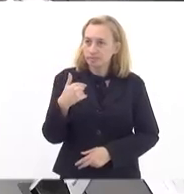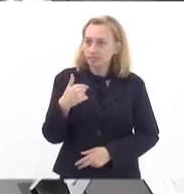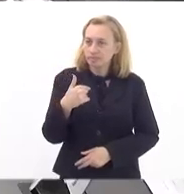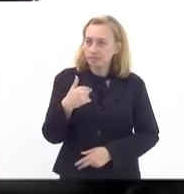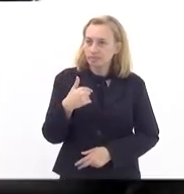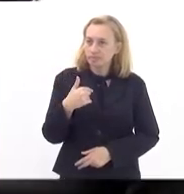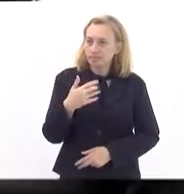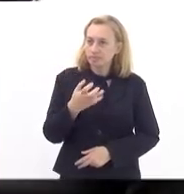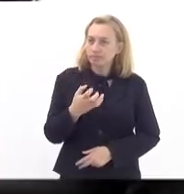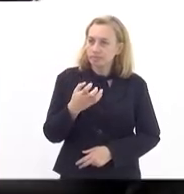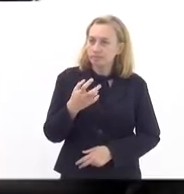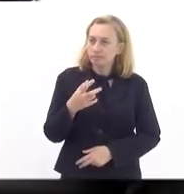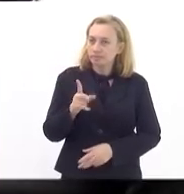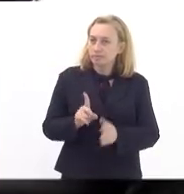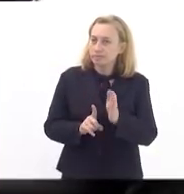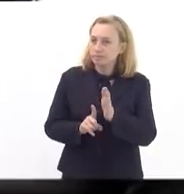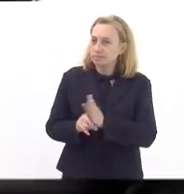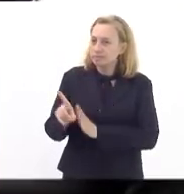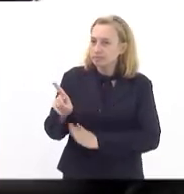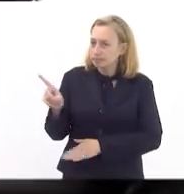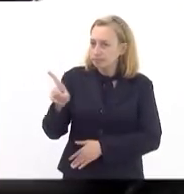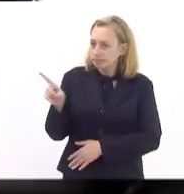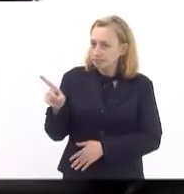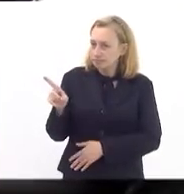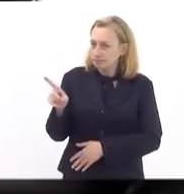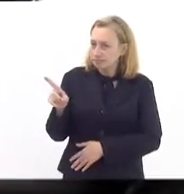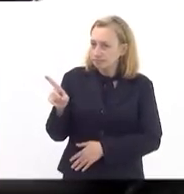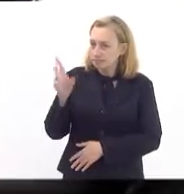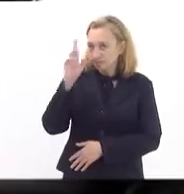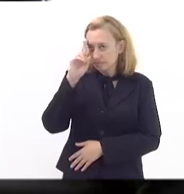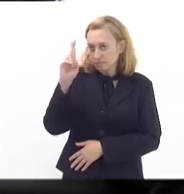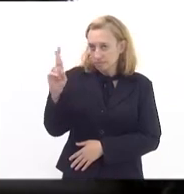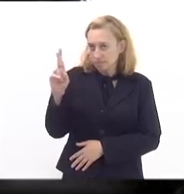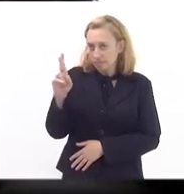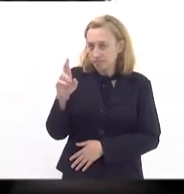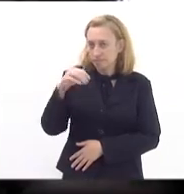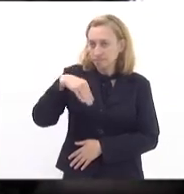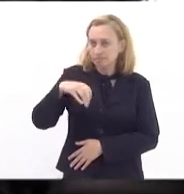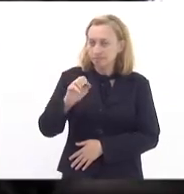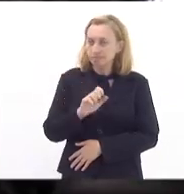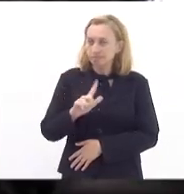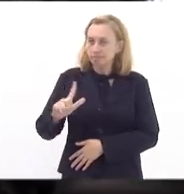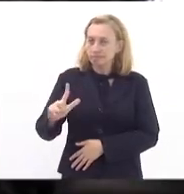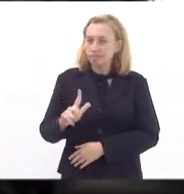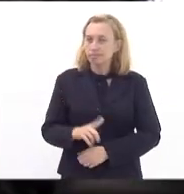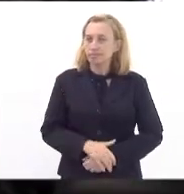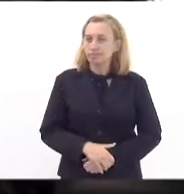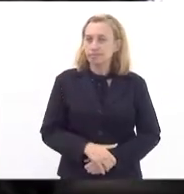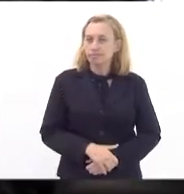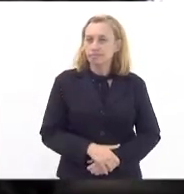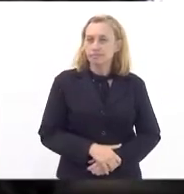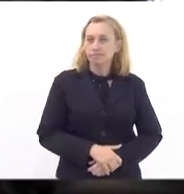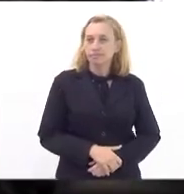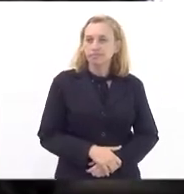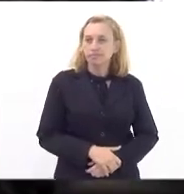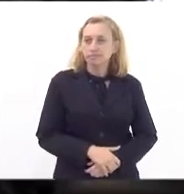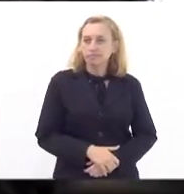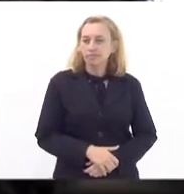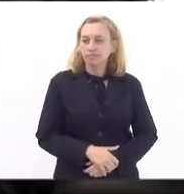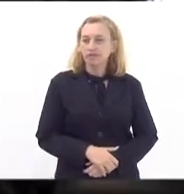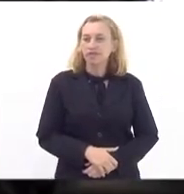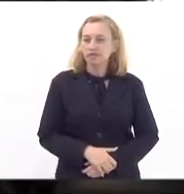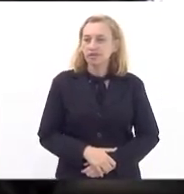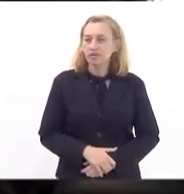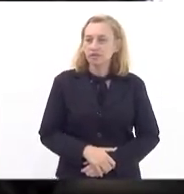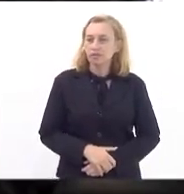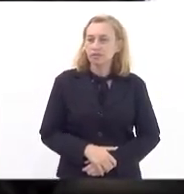tentar questioná-lo e e Michel mas assim deputada Lucinha que tá